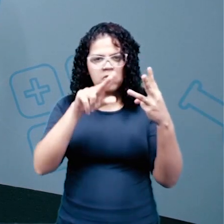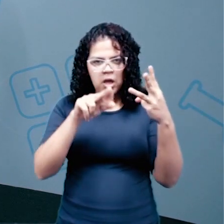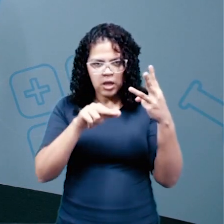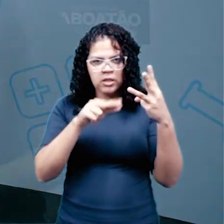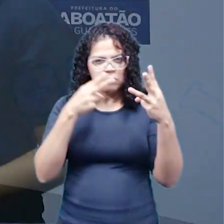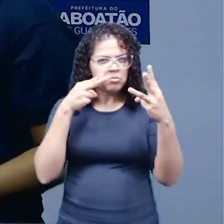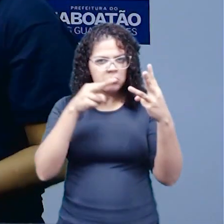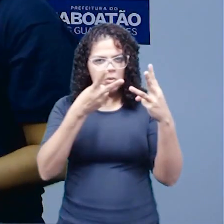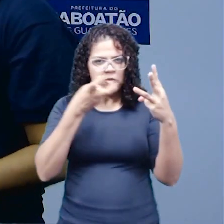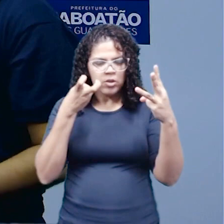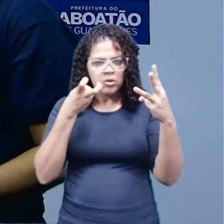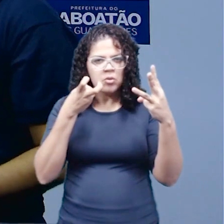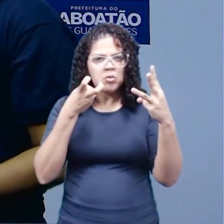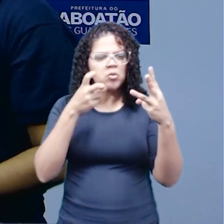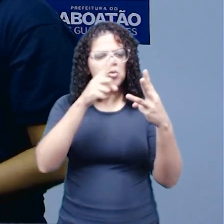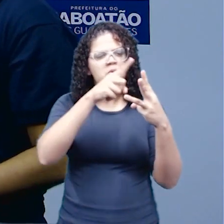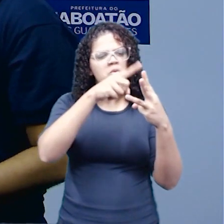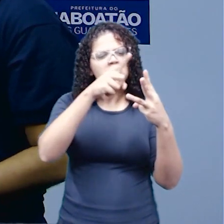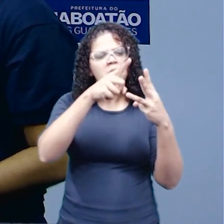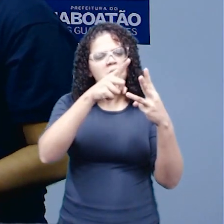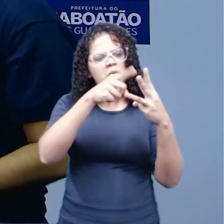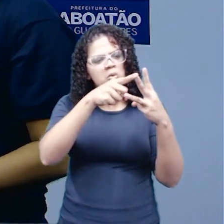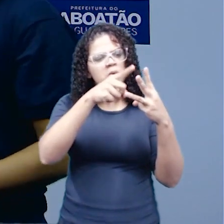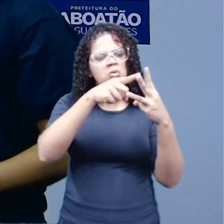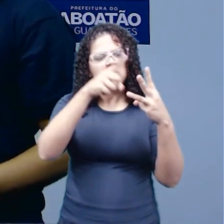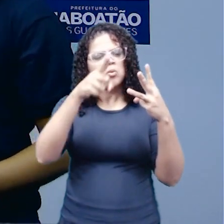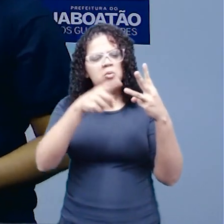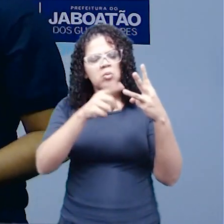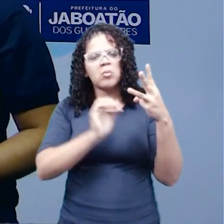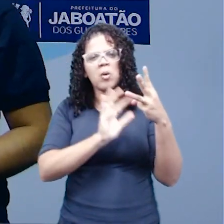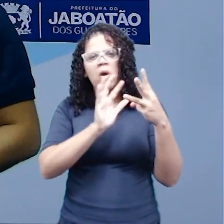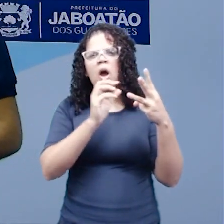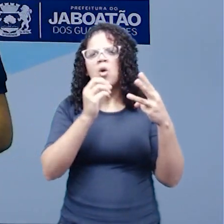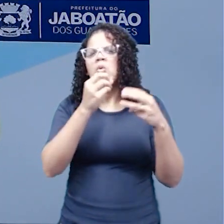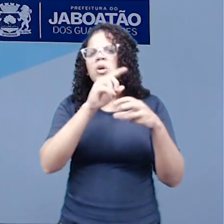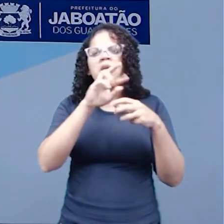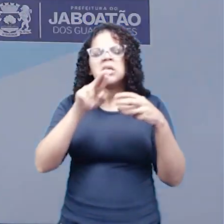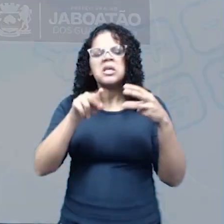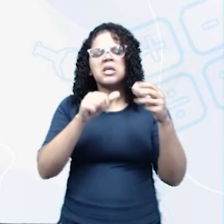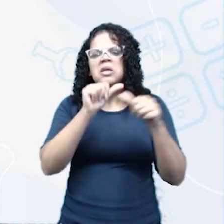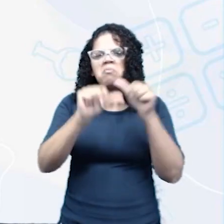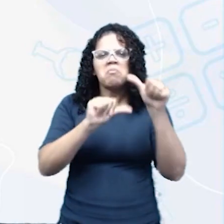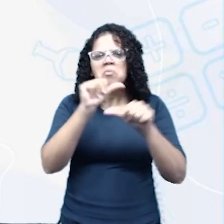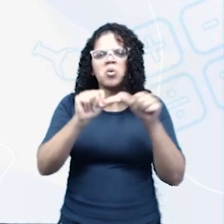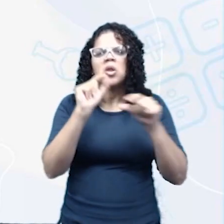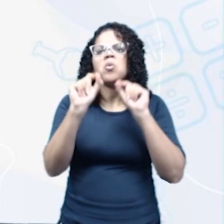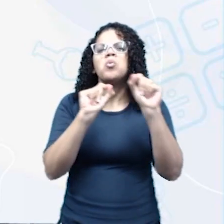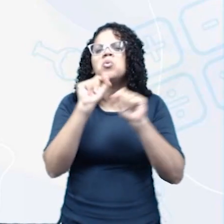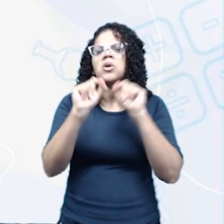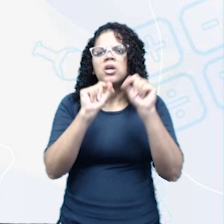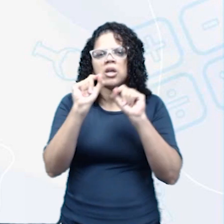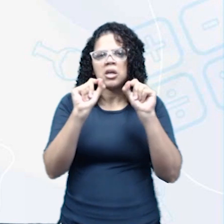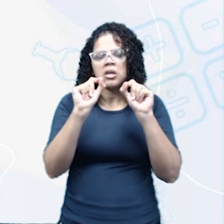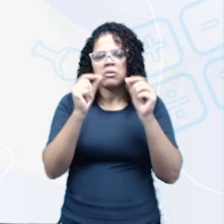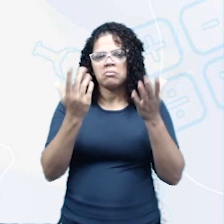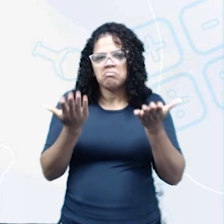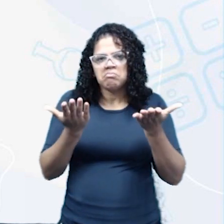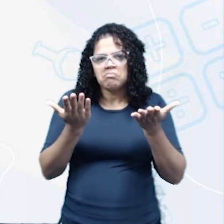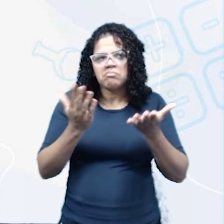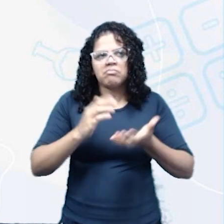para o líquido, do líquido para o gasoso e do gasoso para o plasma? Tem alguma coisa ali que muda,